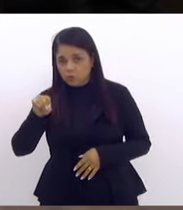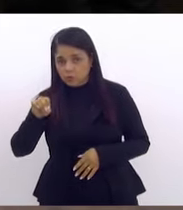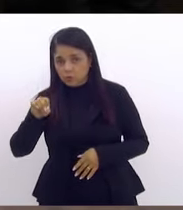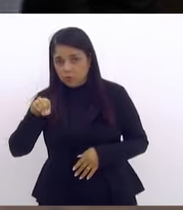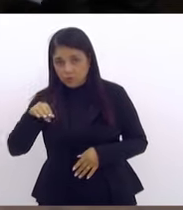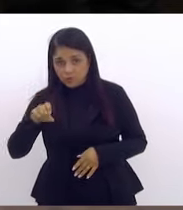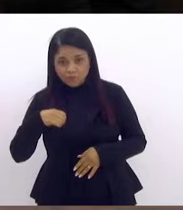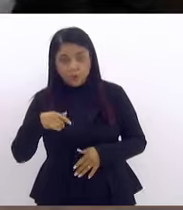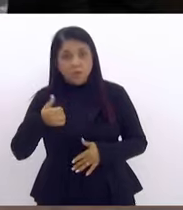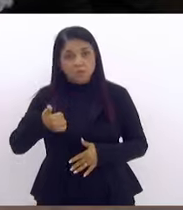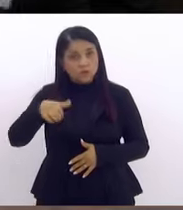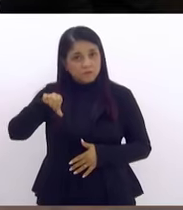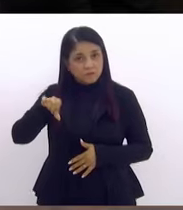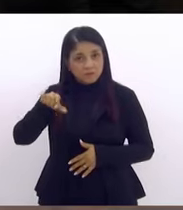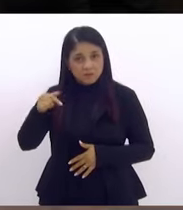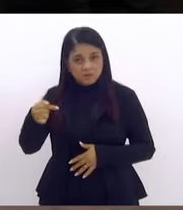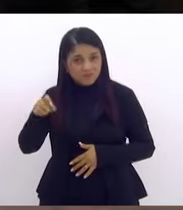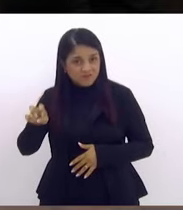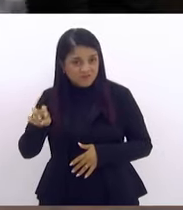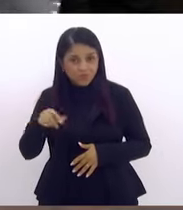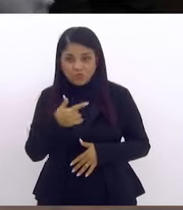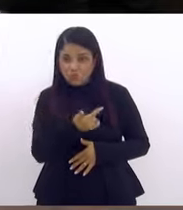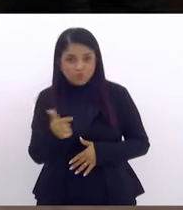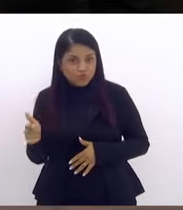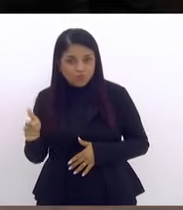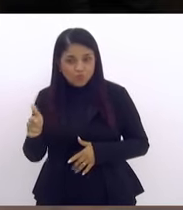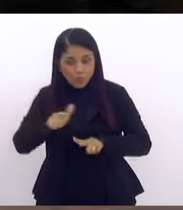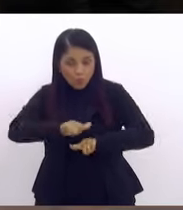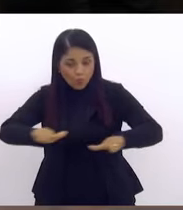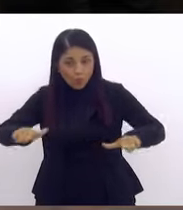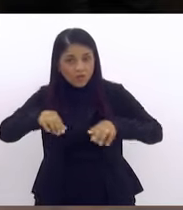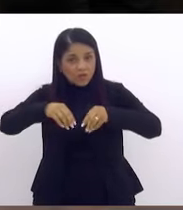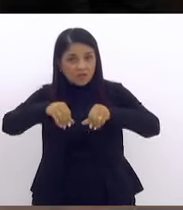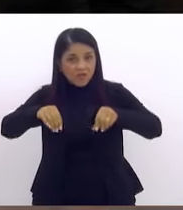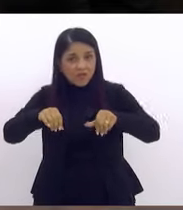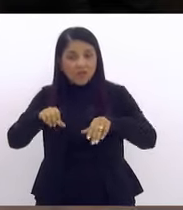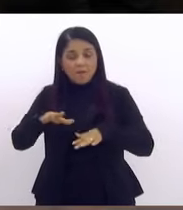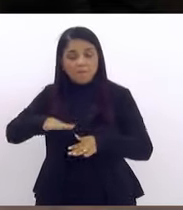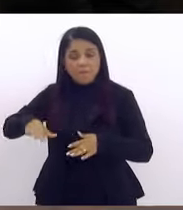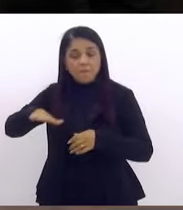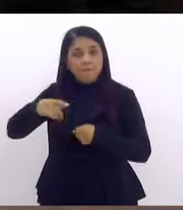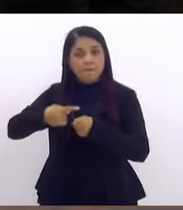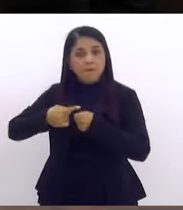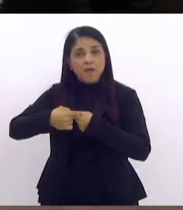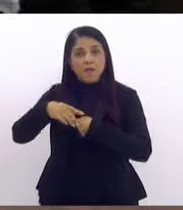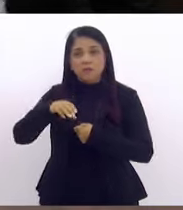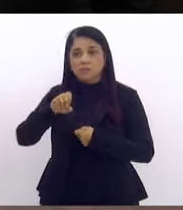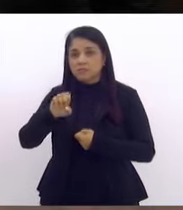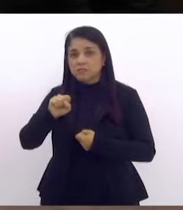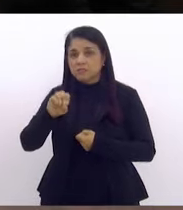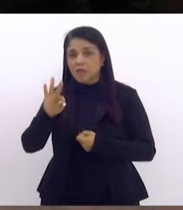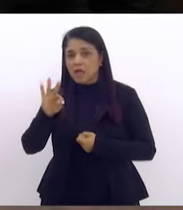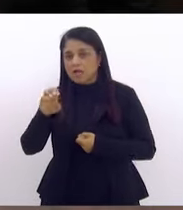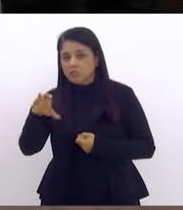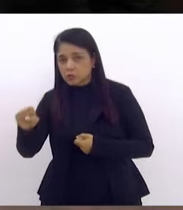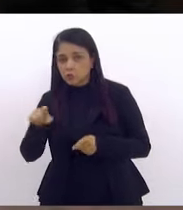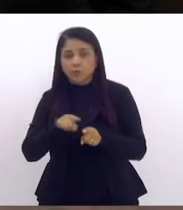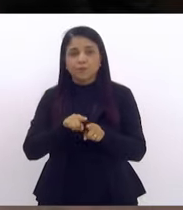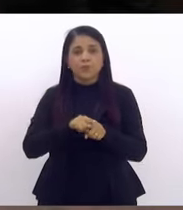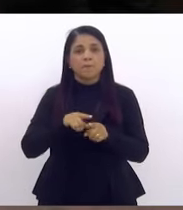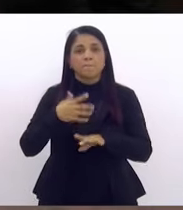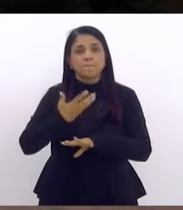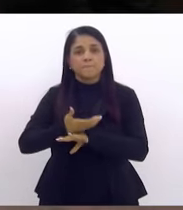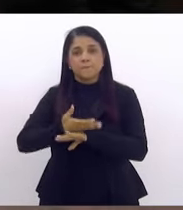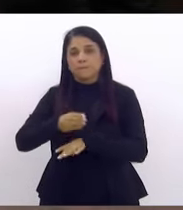Aquilo ali é tudo terras. Aquilo ali é o bairro do Estácio. Ali pega uma parte ali da Praça da Bandeira, bairro de Fátima, toda aquela